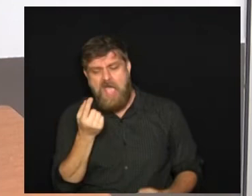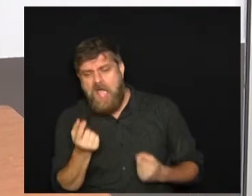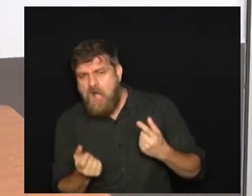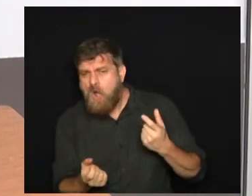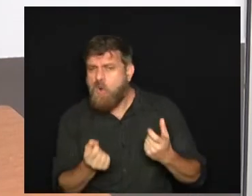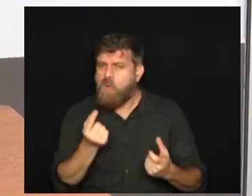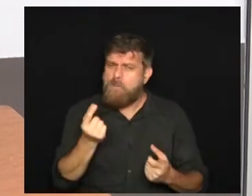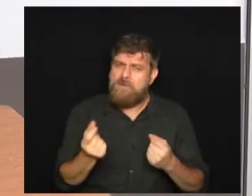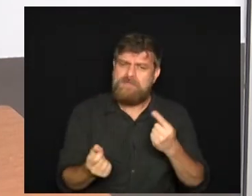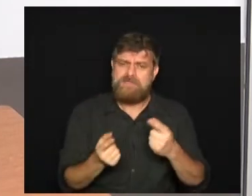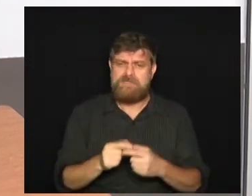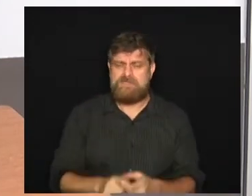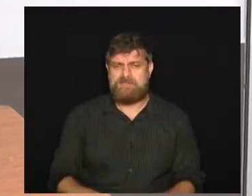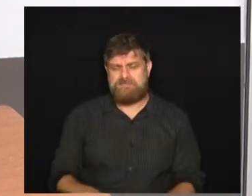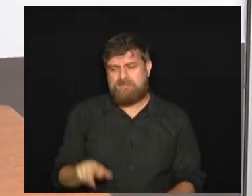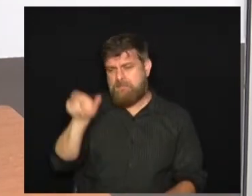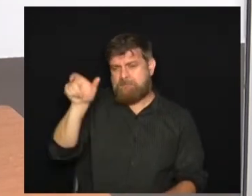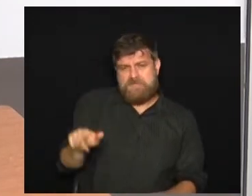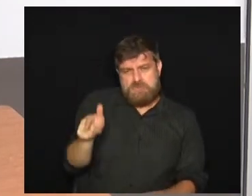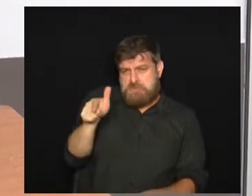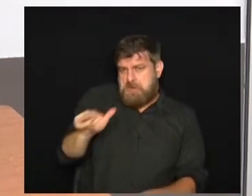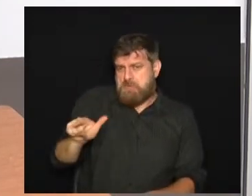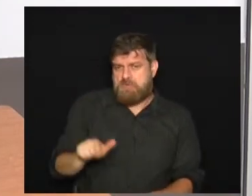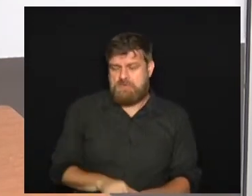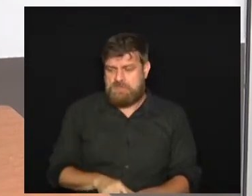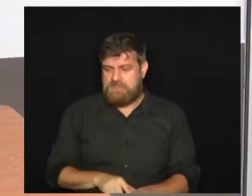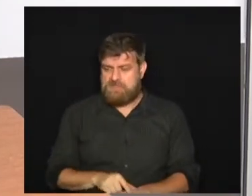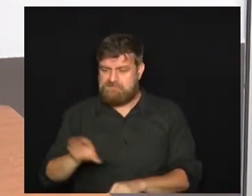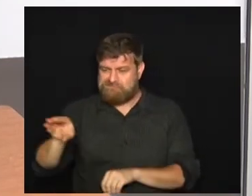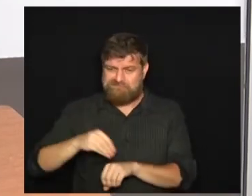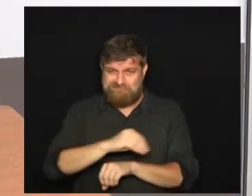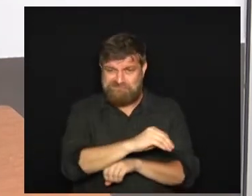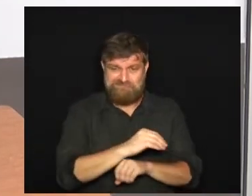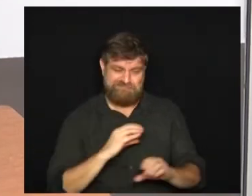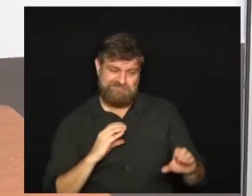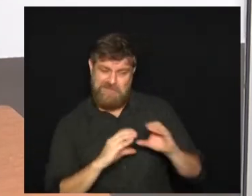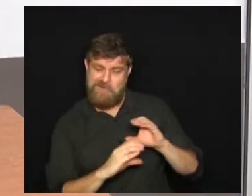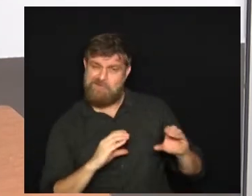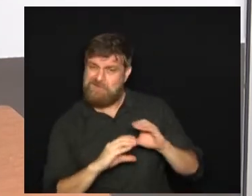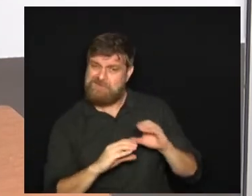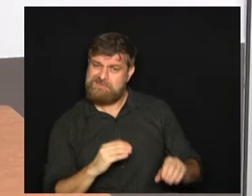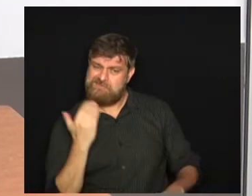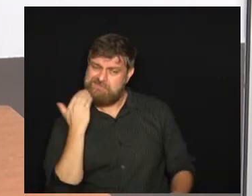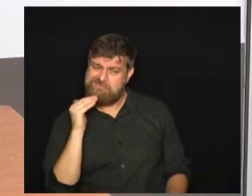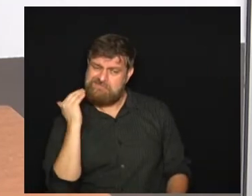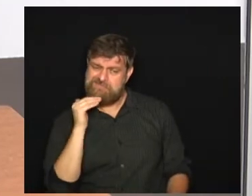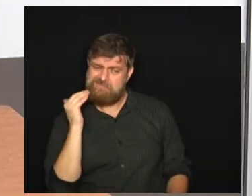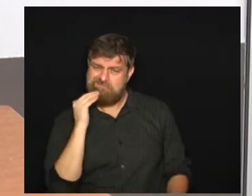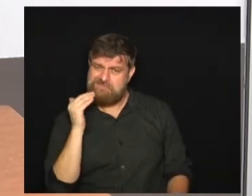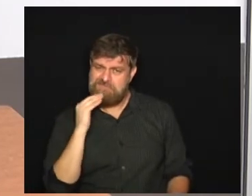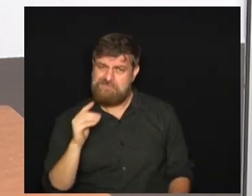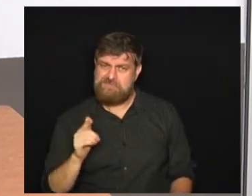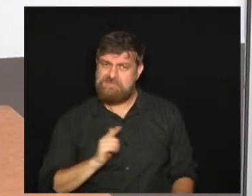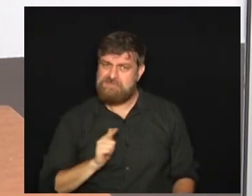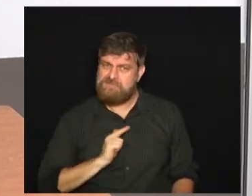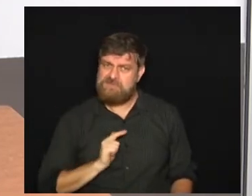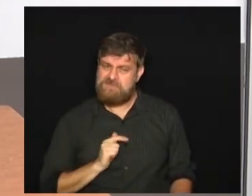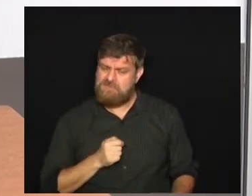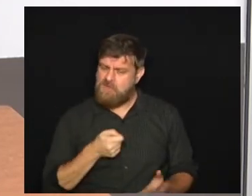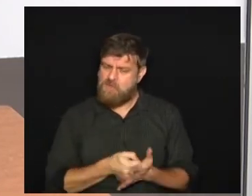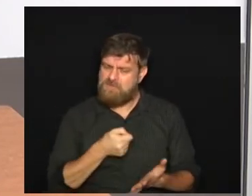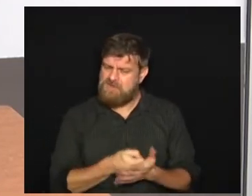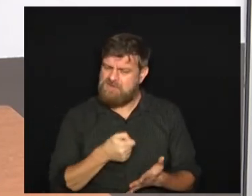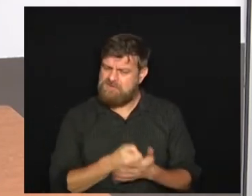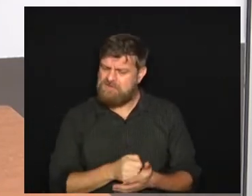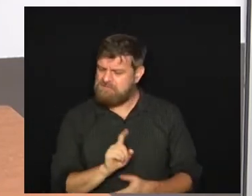que tenha intermediado uma comunicação ou de alguma outra forma quis colocar isso como obrigatório